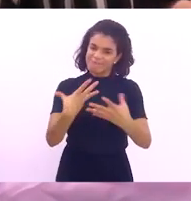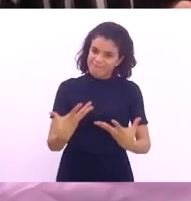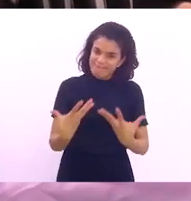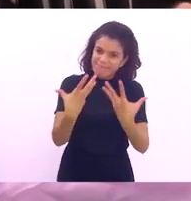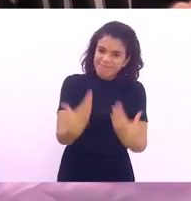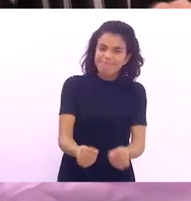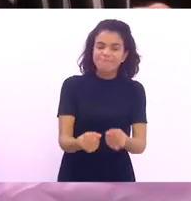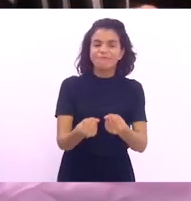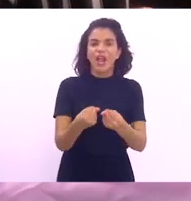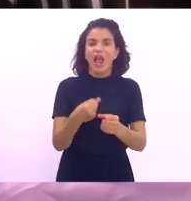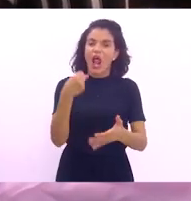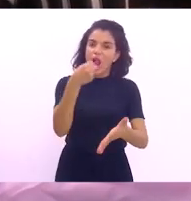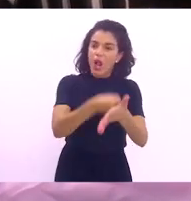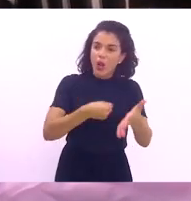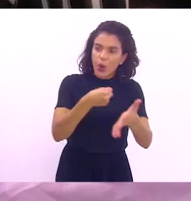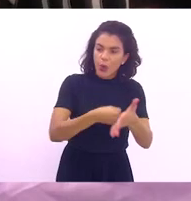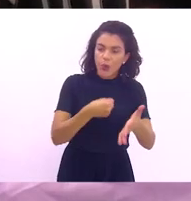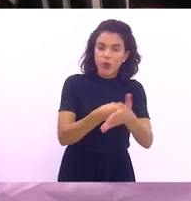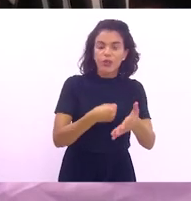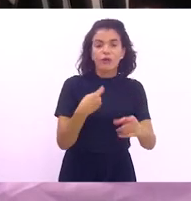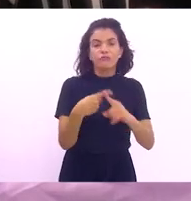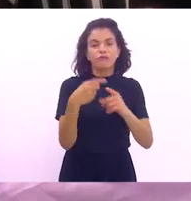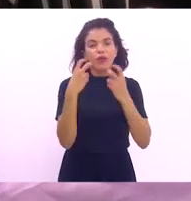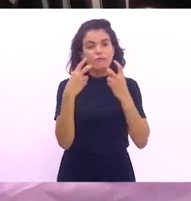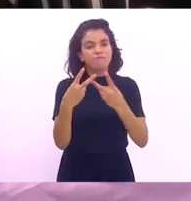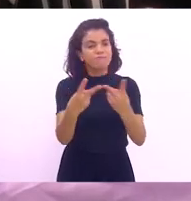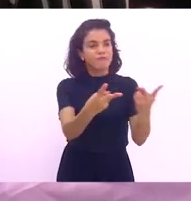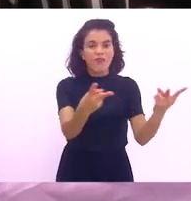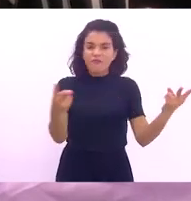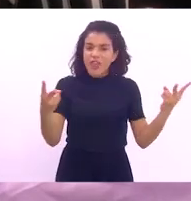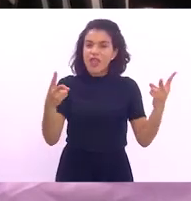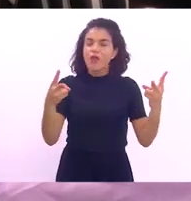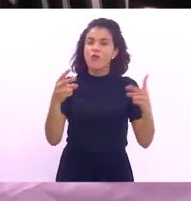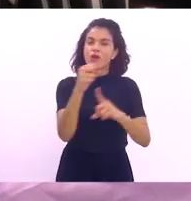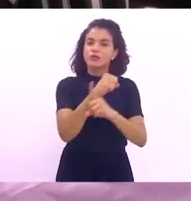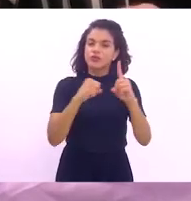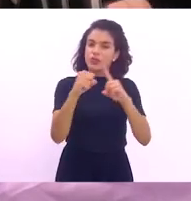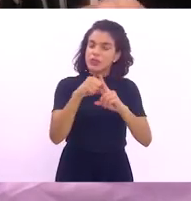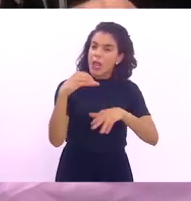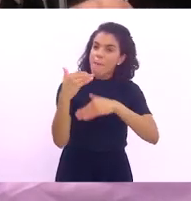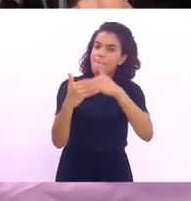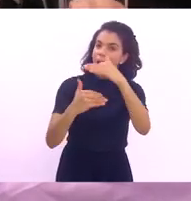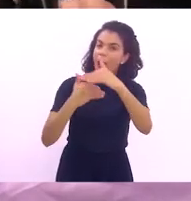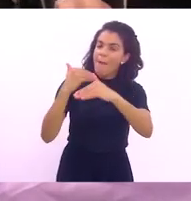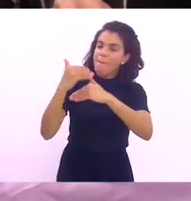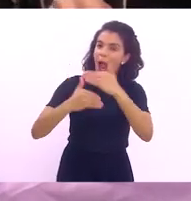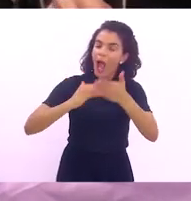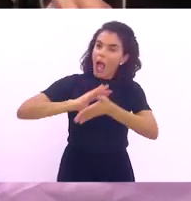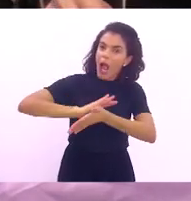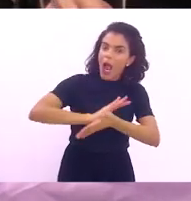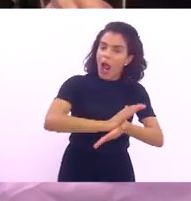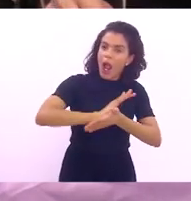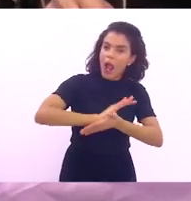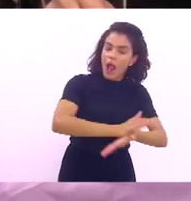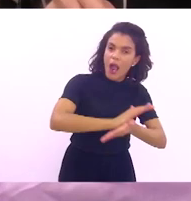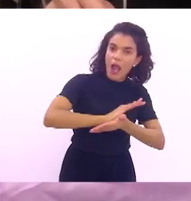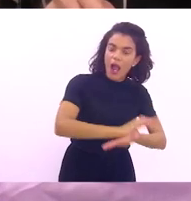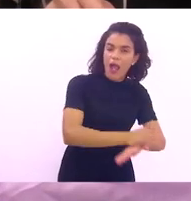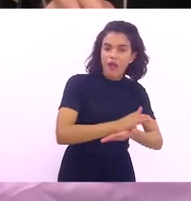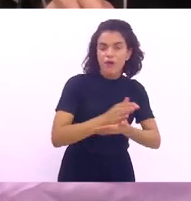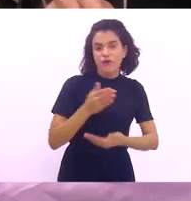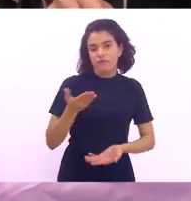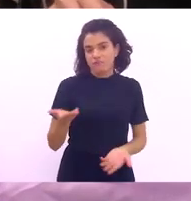porque a gente vê uma sociedade cada vez que discrimina mais os